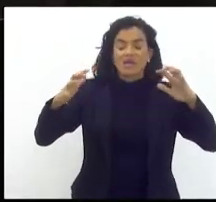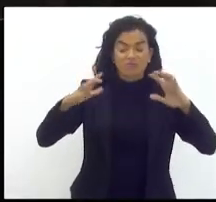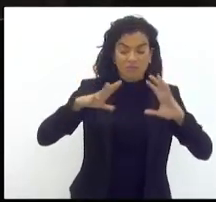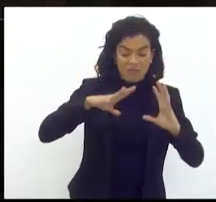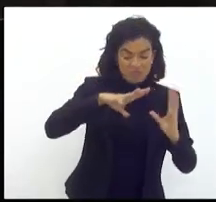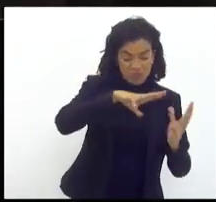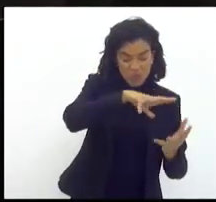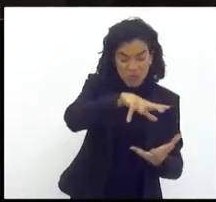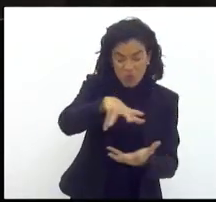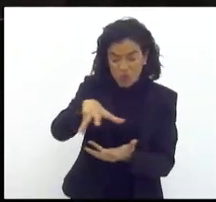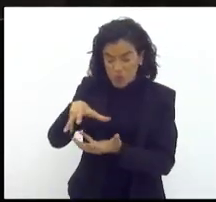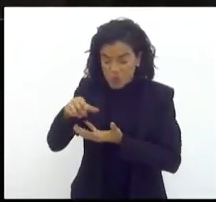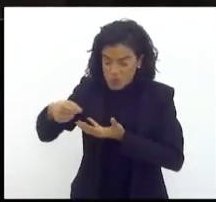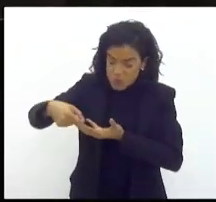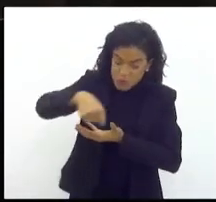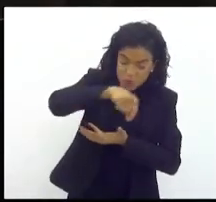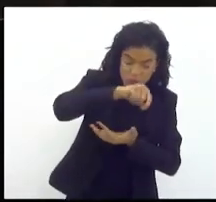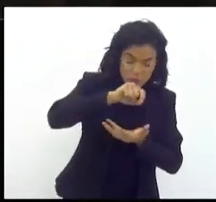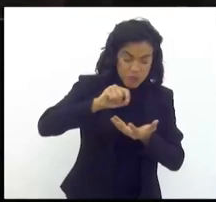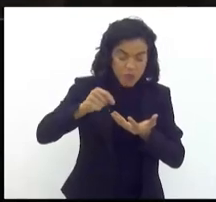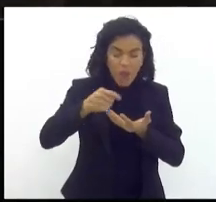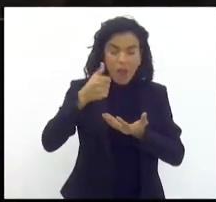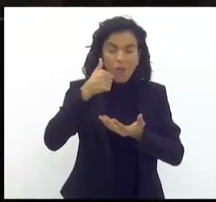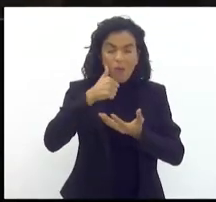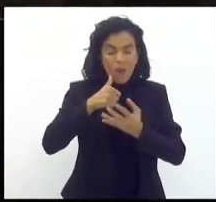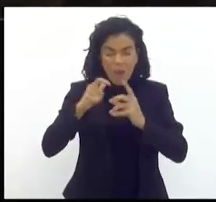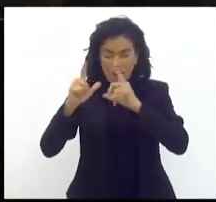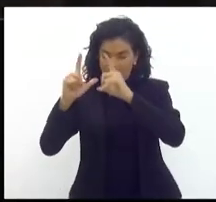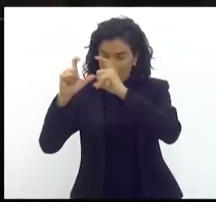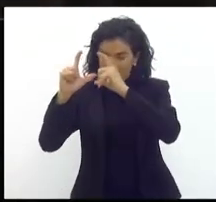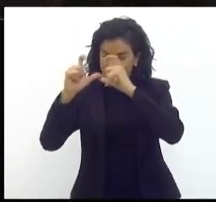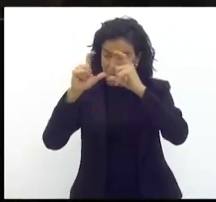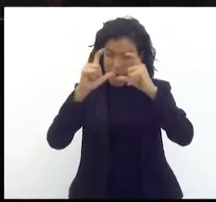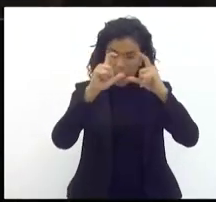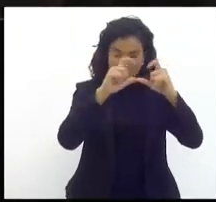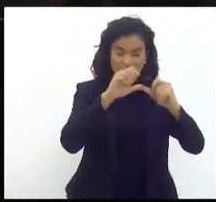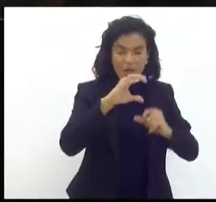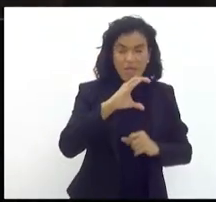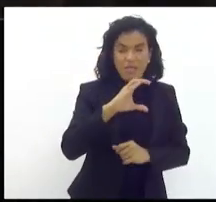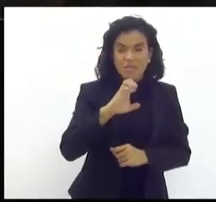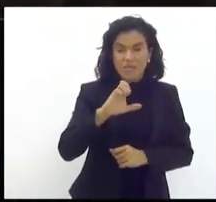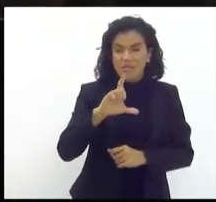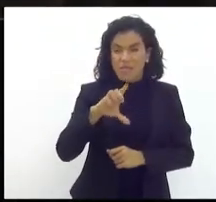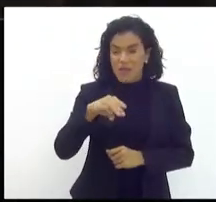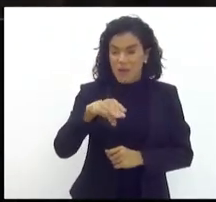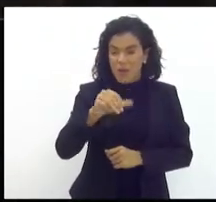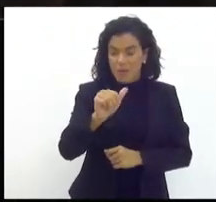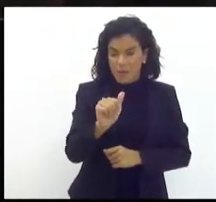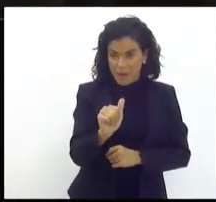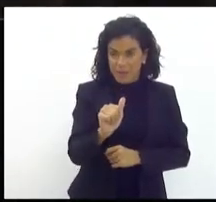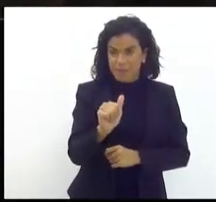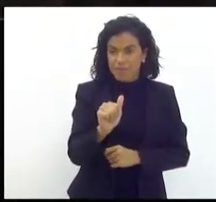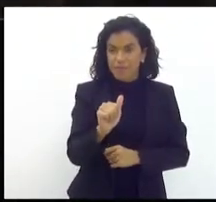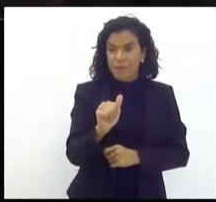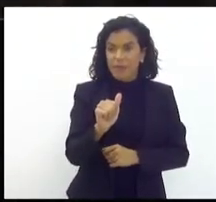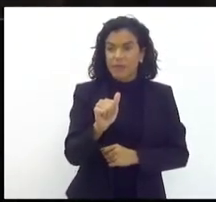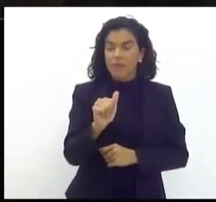inteiro imagens feitas pela fotógrafa se é uma Souza do Voz das Comunidades que